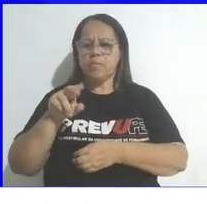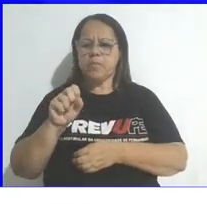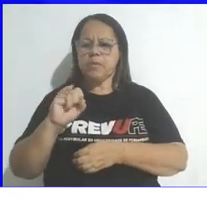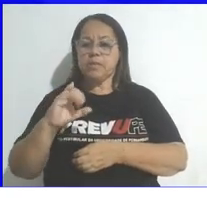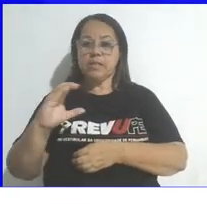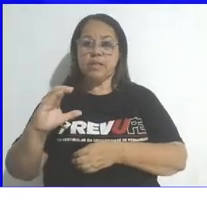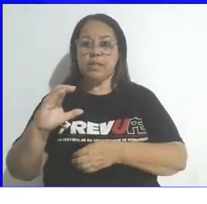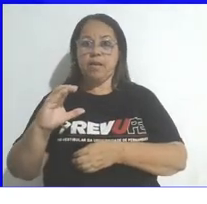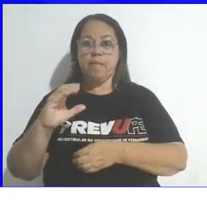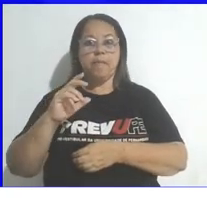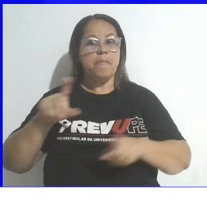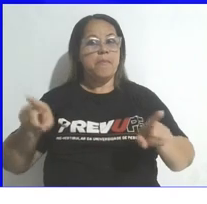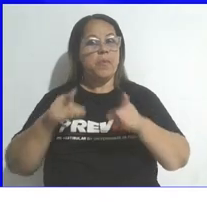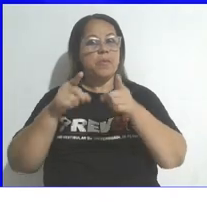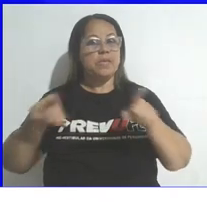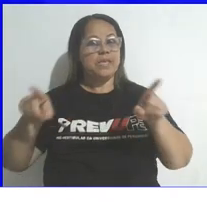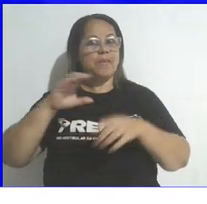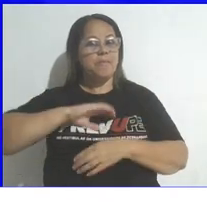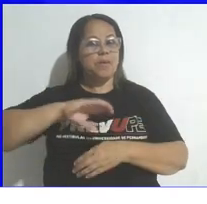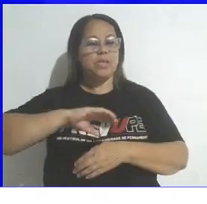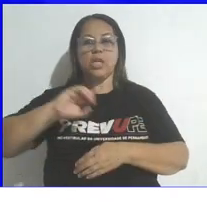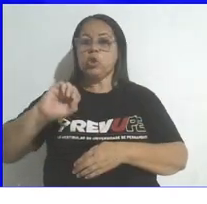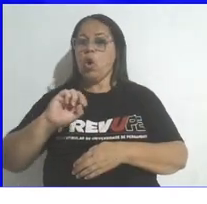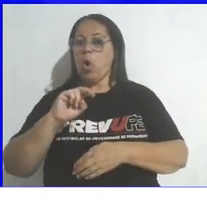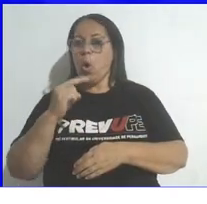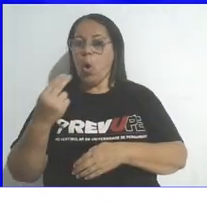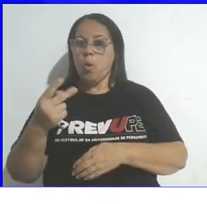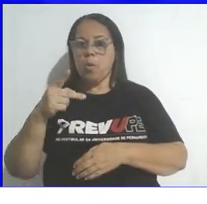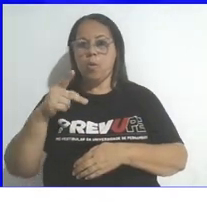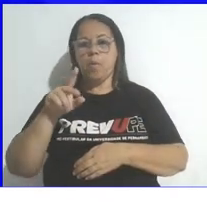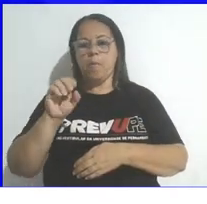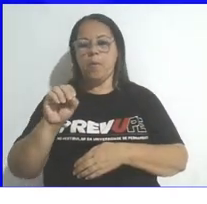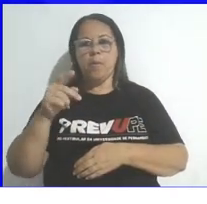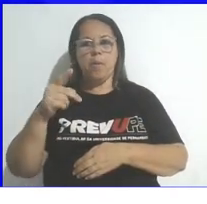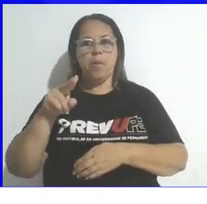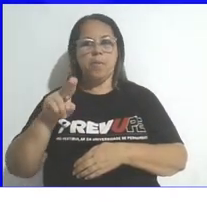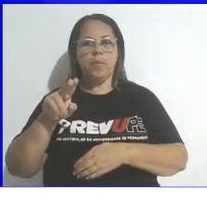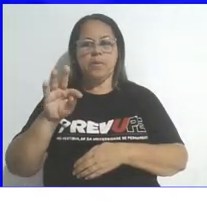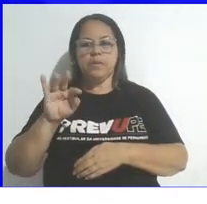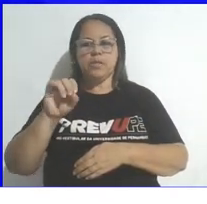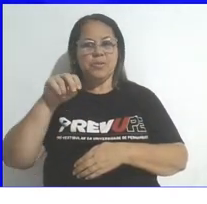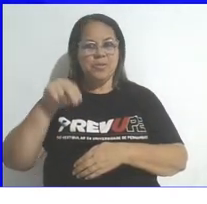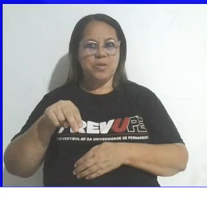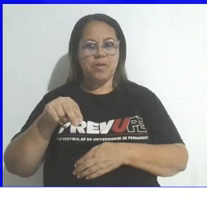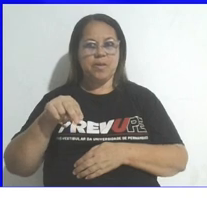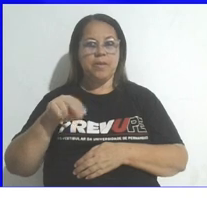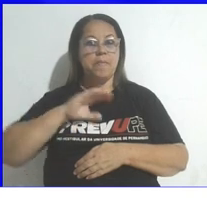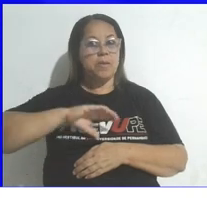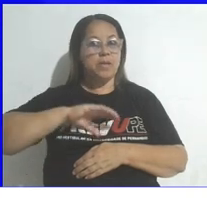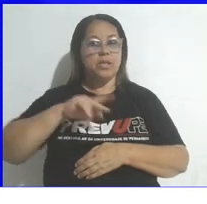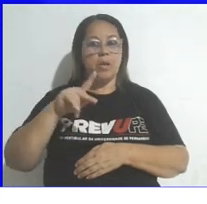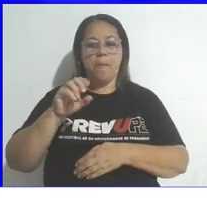que lembra a palavra mú em português ou então population que lembra a palavra população ou ainda